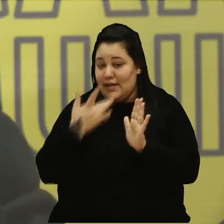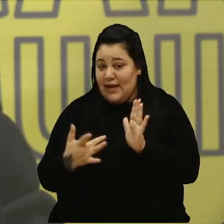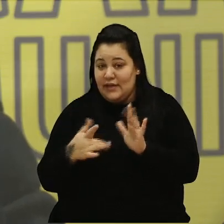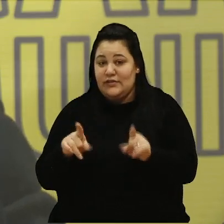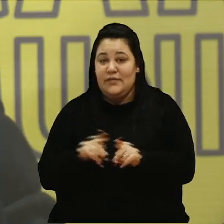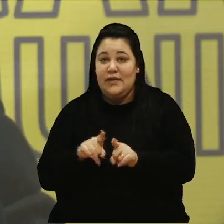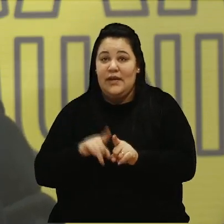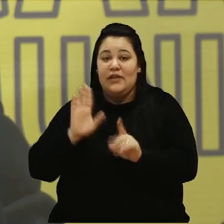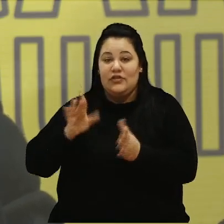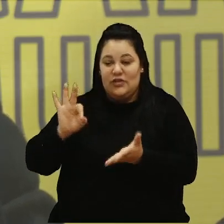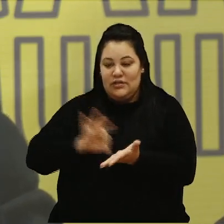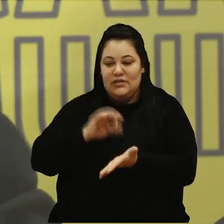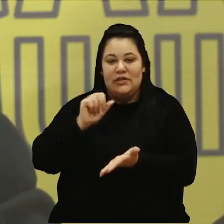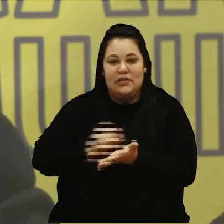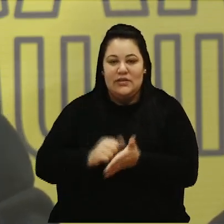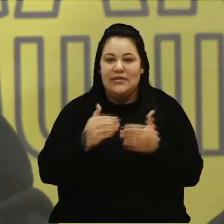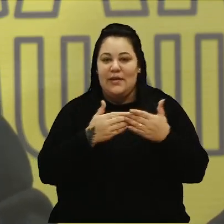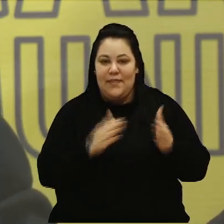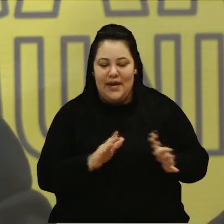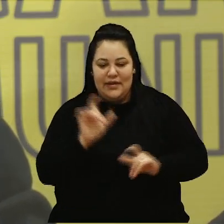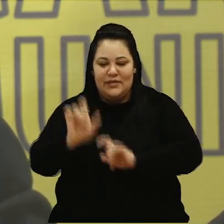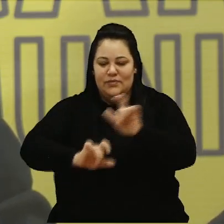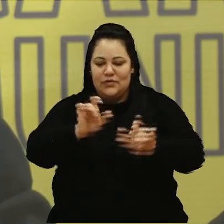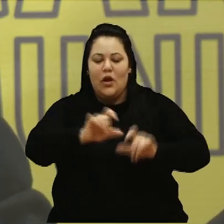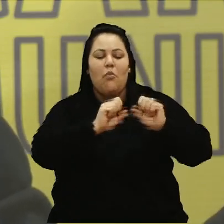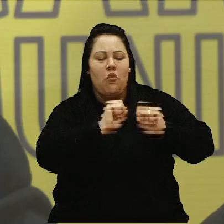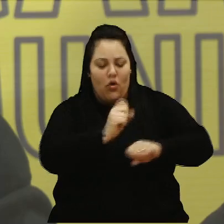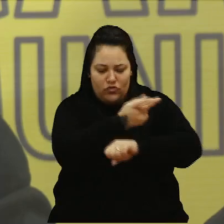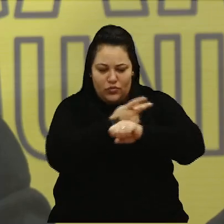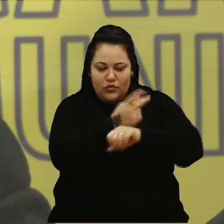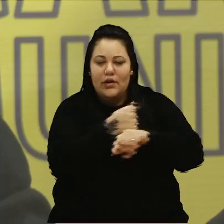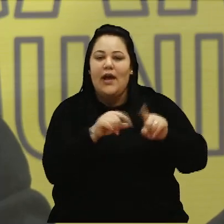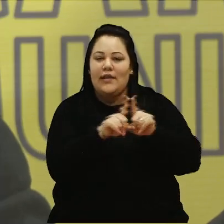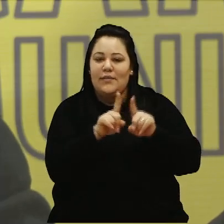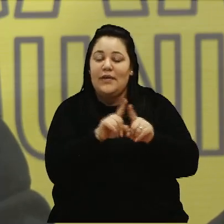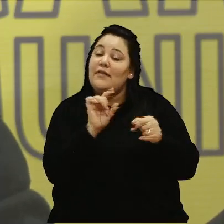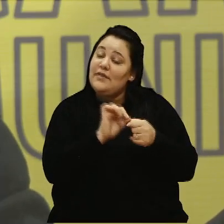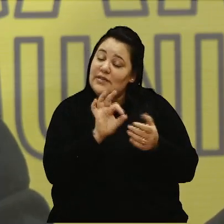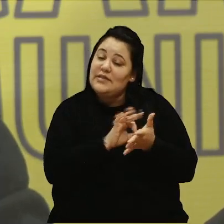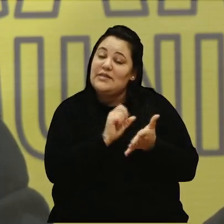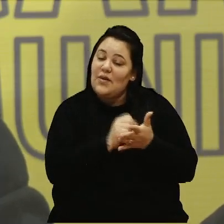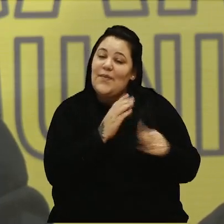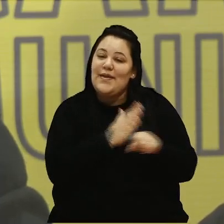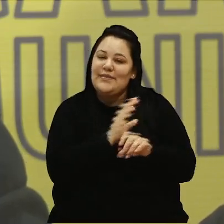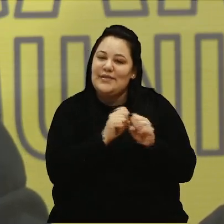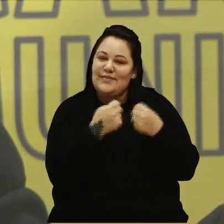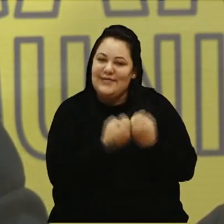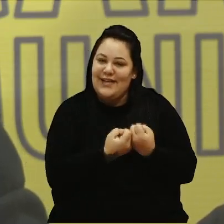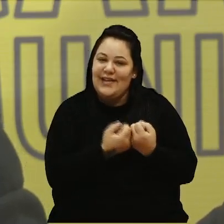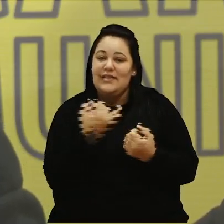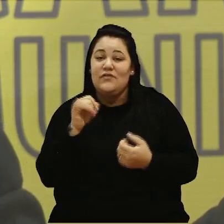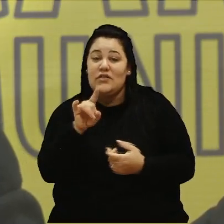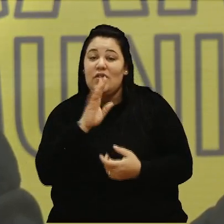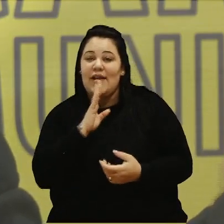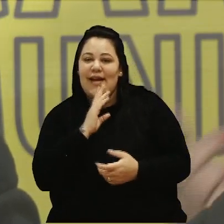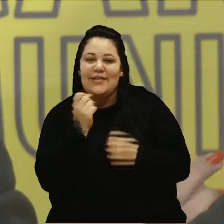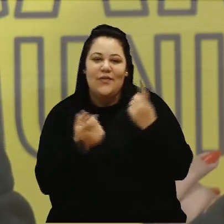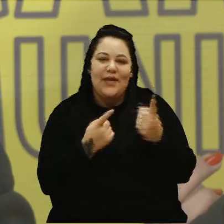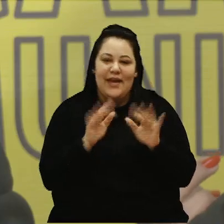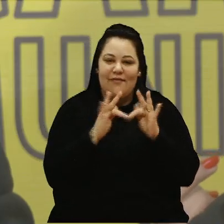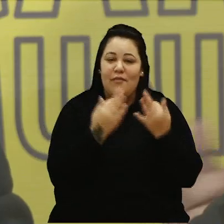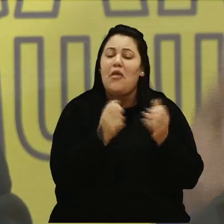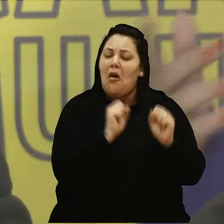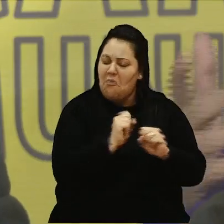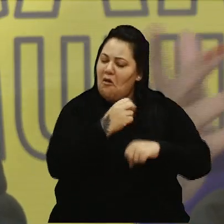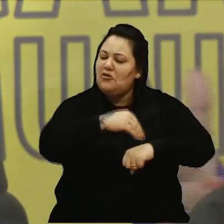já temos inscrições abertas, então as pessoas já podem ir procurando e fazer a sua inscrição para participar. Se conhece alguém, alguma família